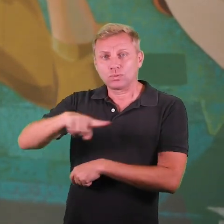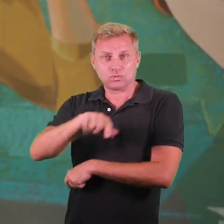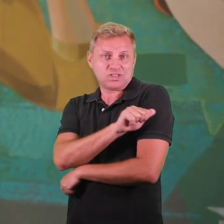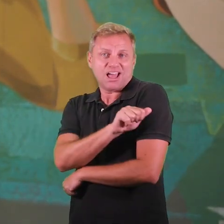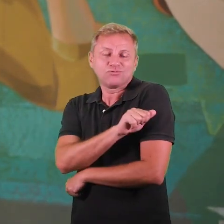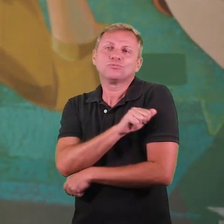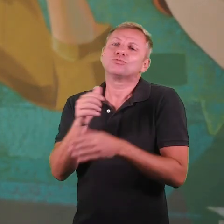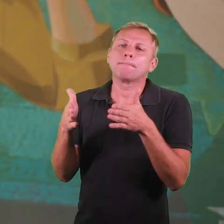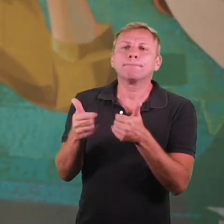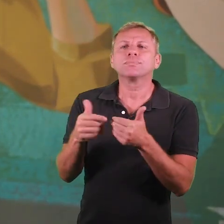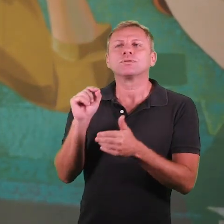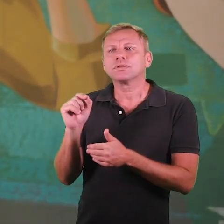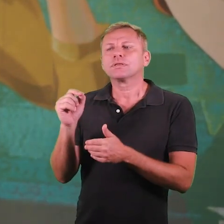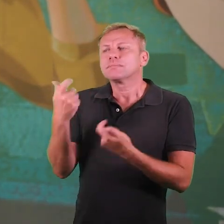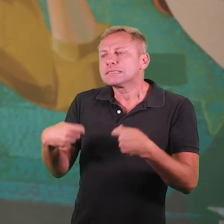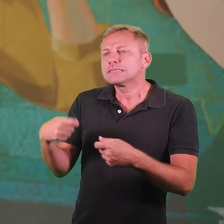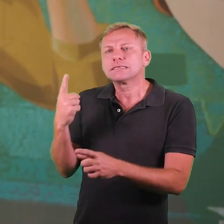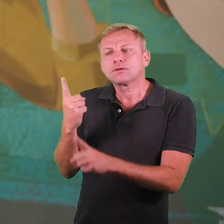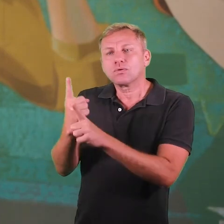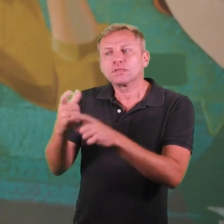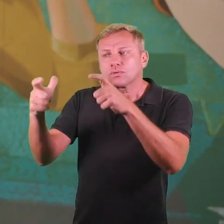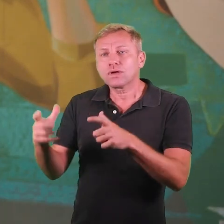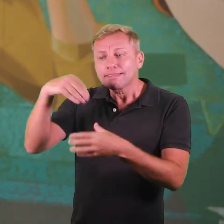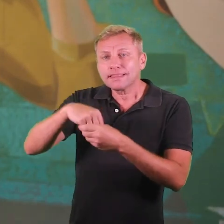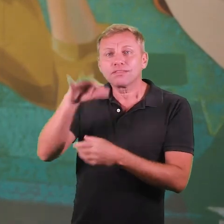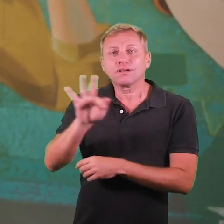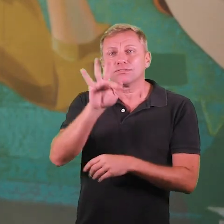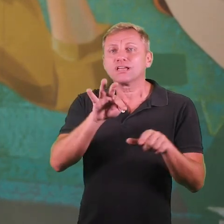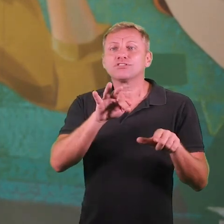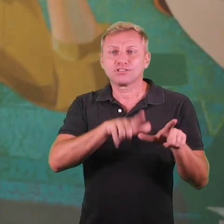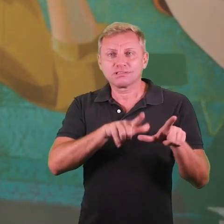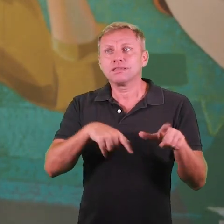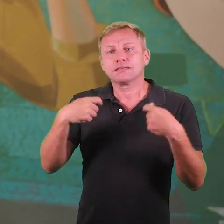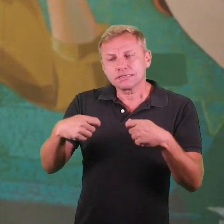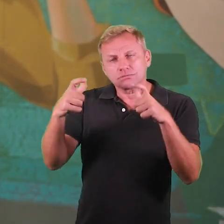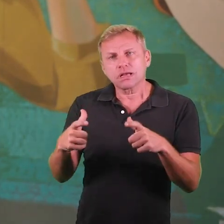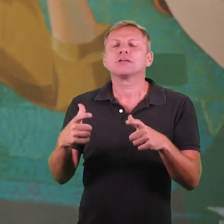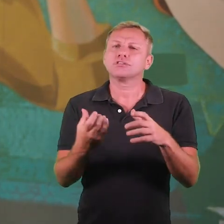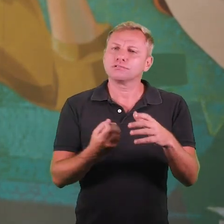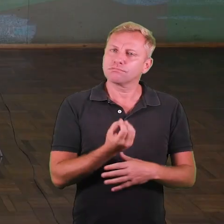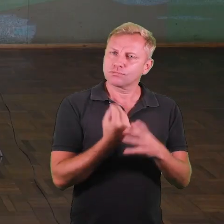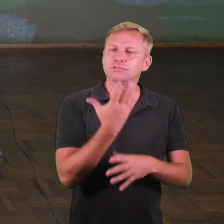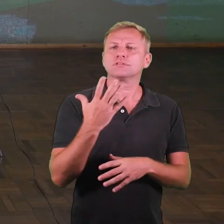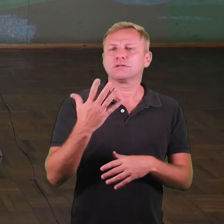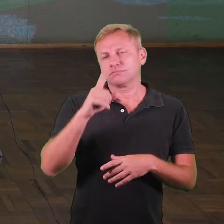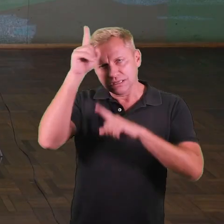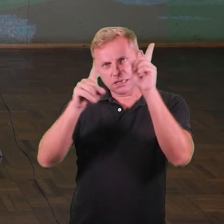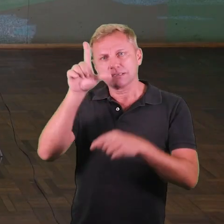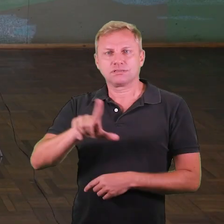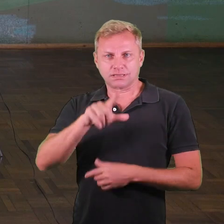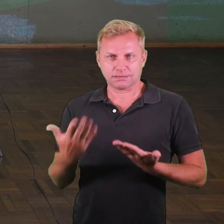das discentes em encontrar um espaço dentro da Faculdade de Letras que fosse também de expressão de criação literária, né?